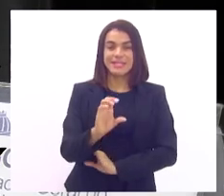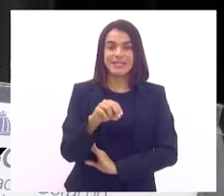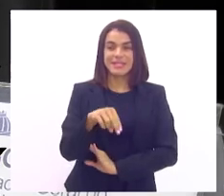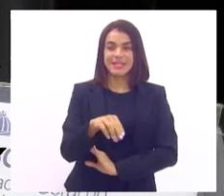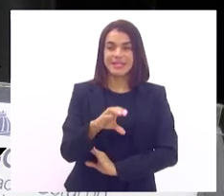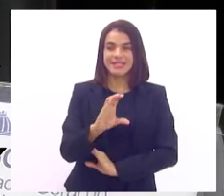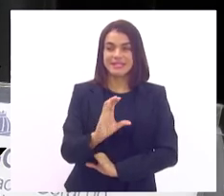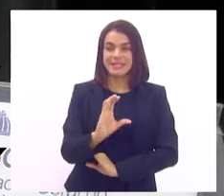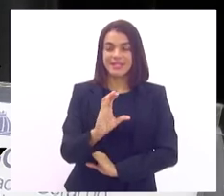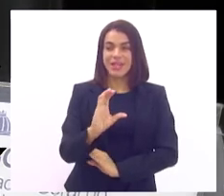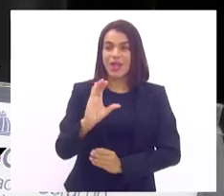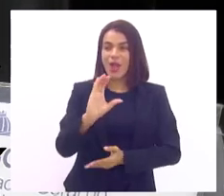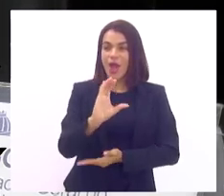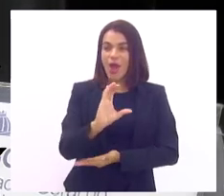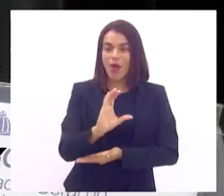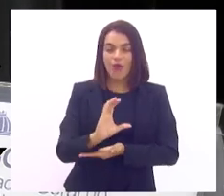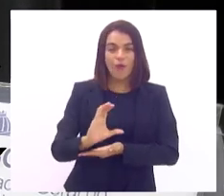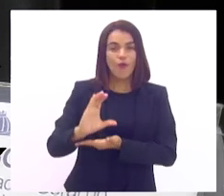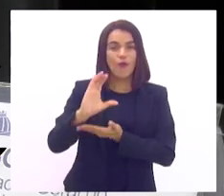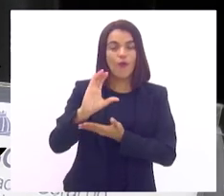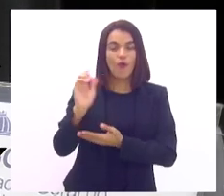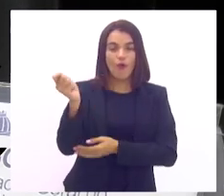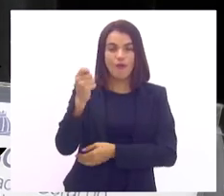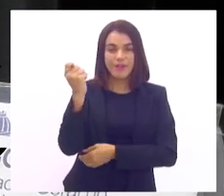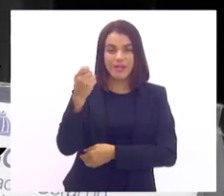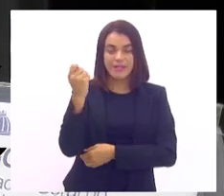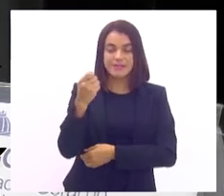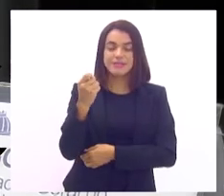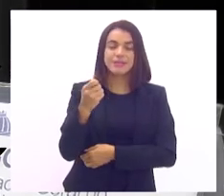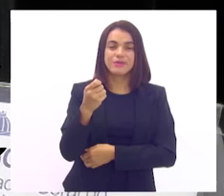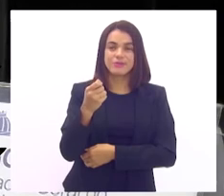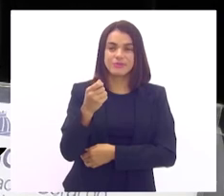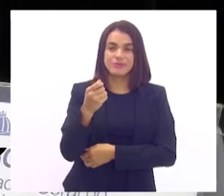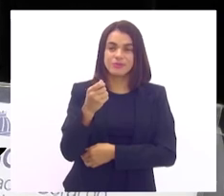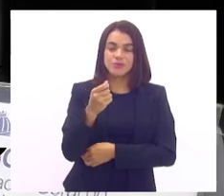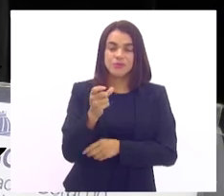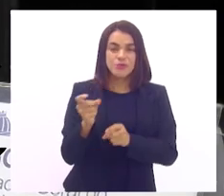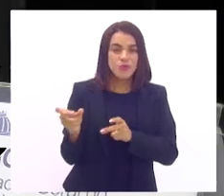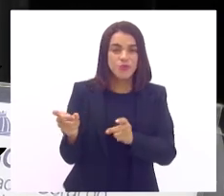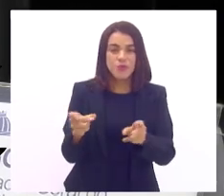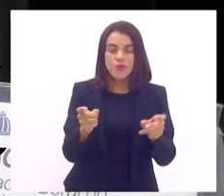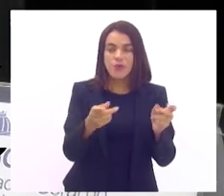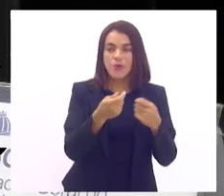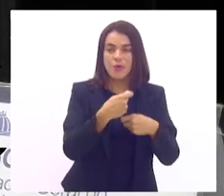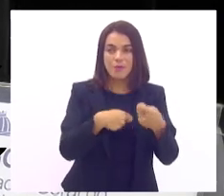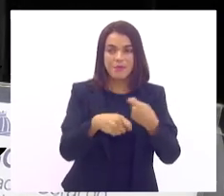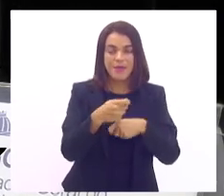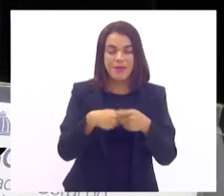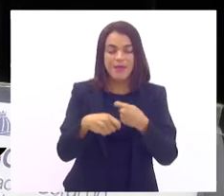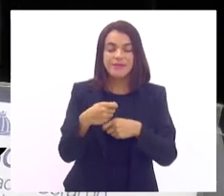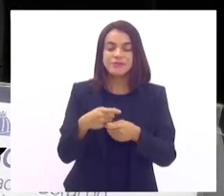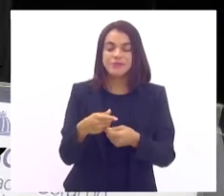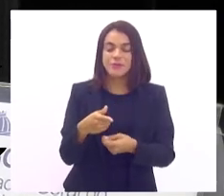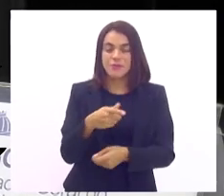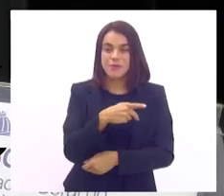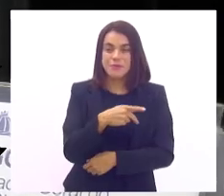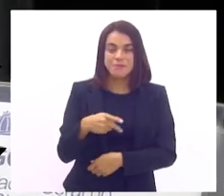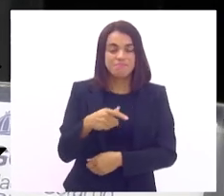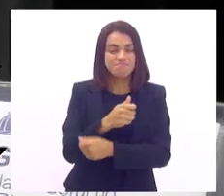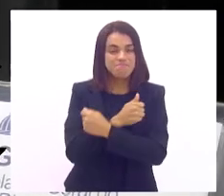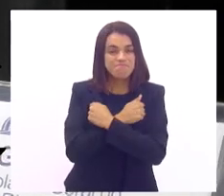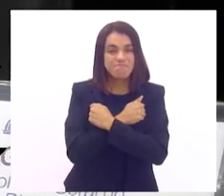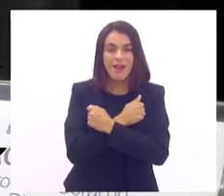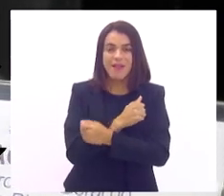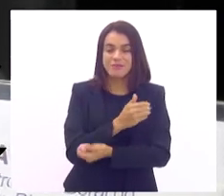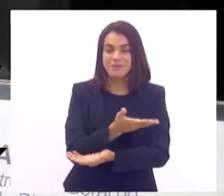nossa Confederação do Comércio e Serviço, em nome do presidente Roberto Tados. Pediu para trazer um forte abraço aos senhores